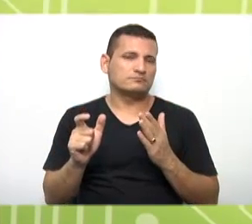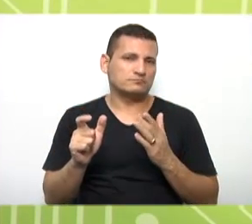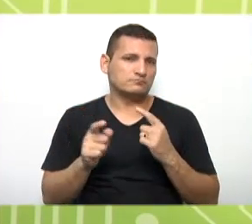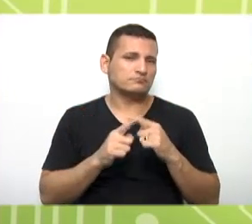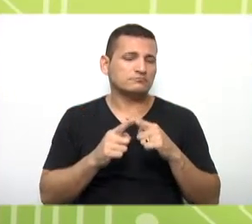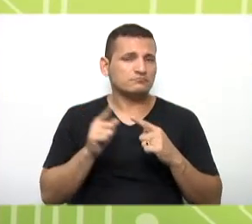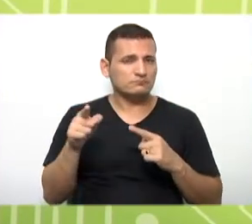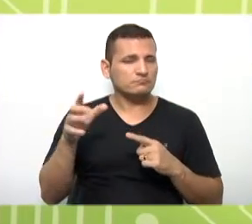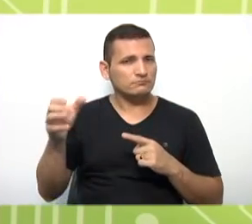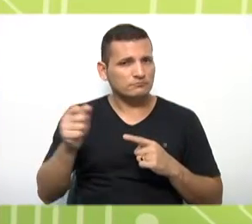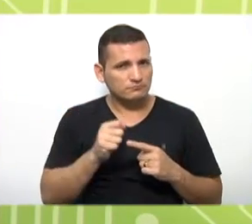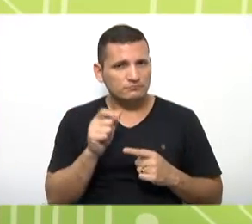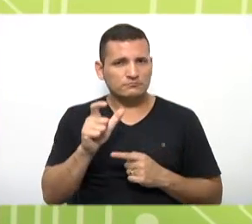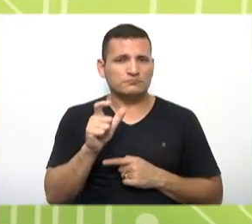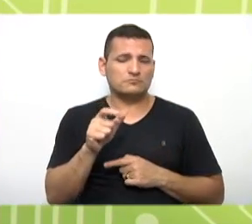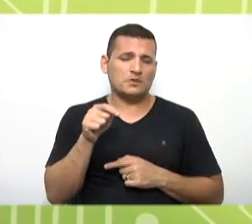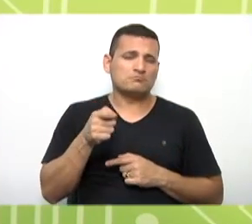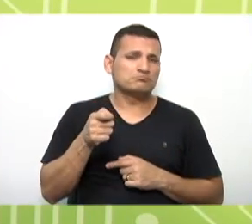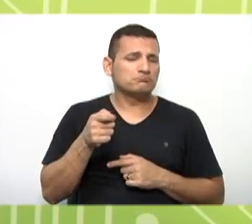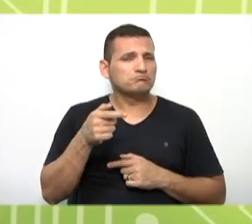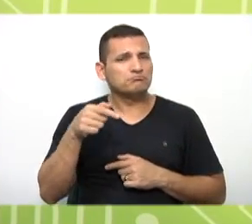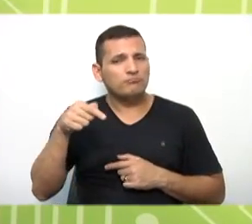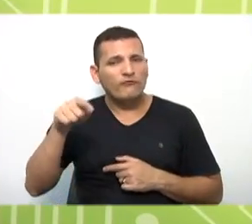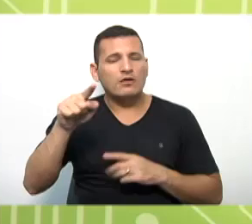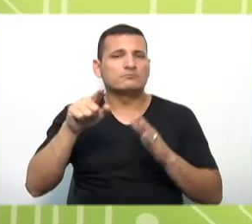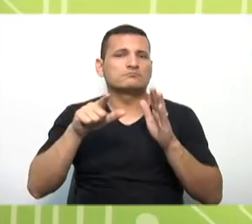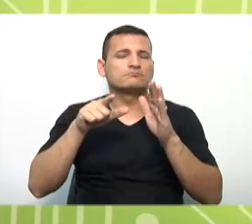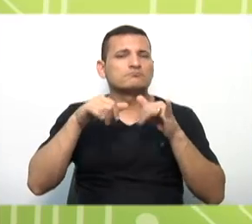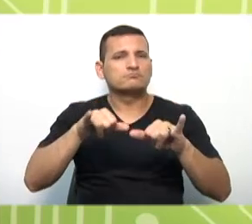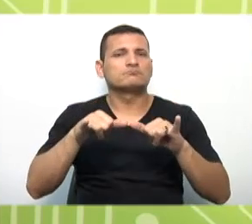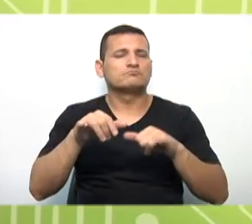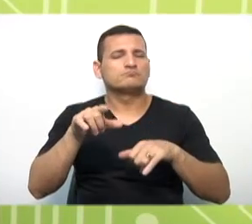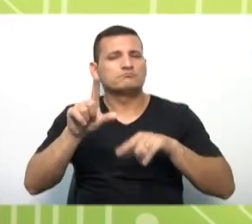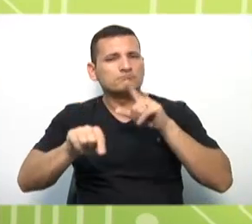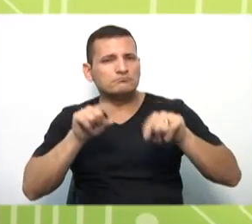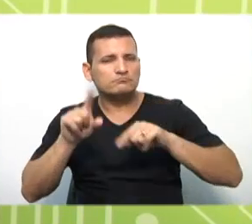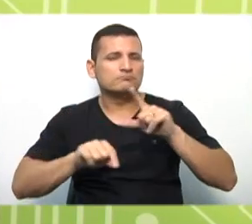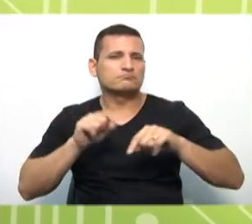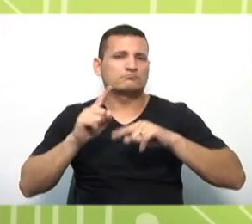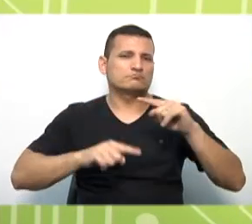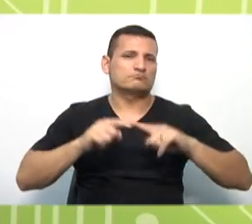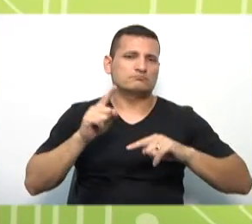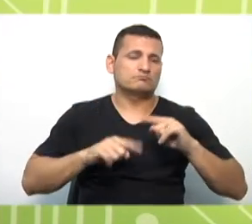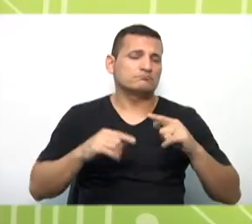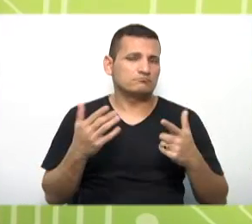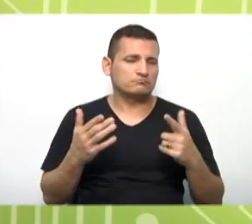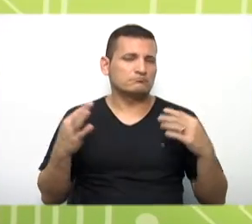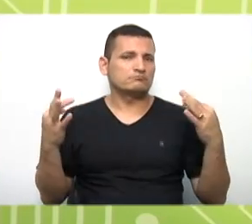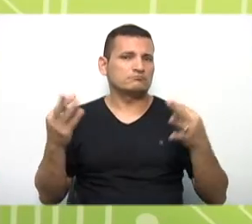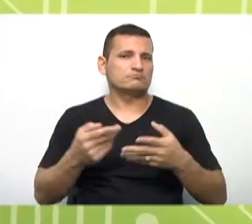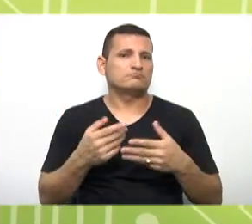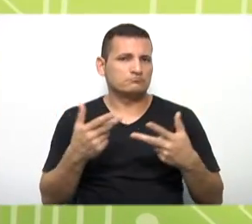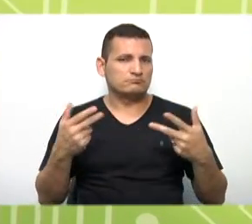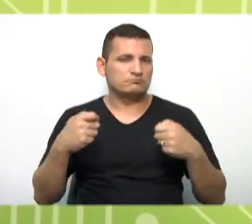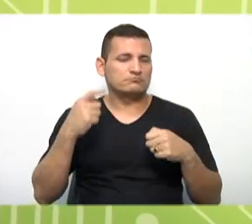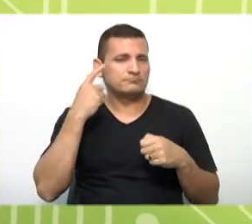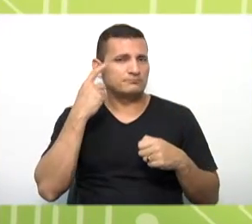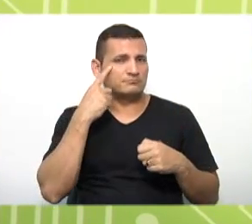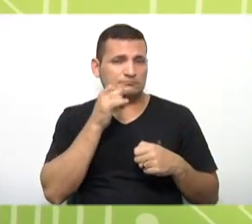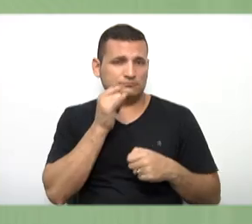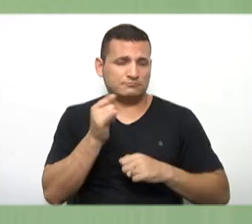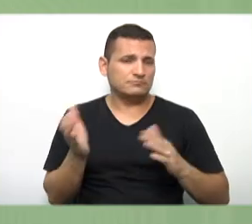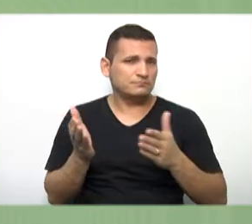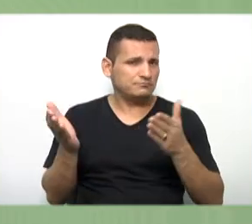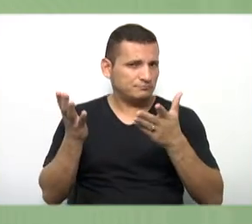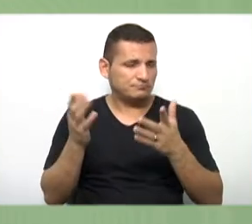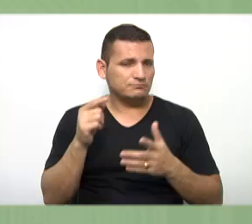ele recebe em espécie e ele escolhe os produtos. Então, todas as questões devem ser pensadas quando a gente fala em motivação. Vou trazer a